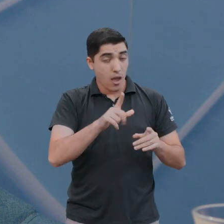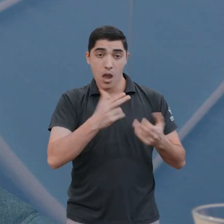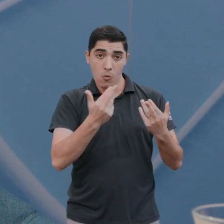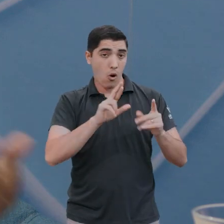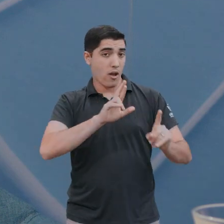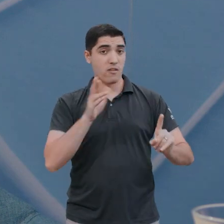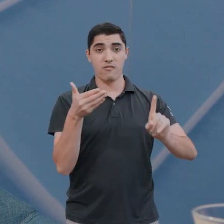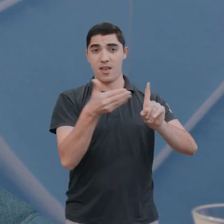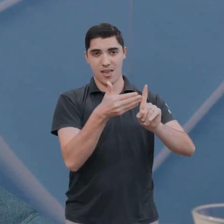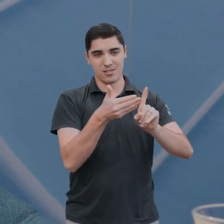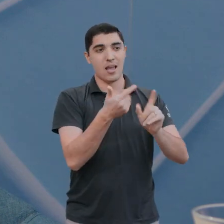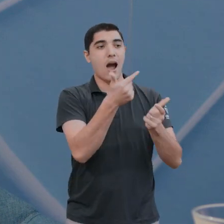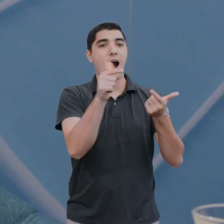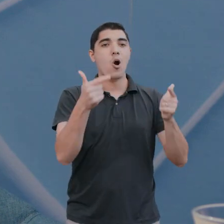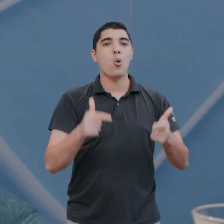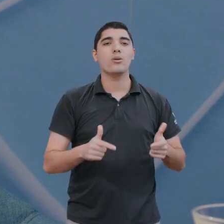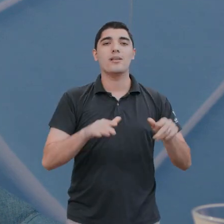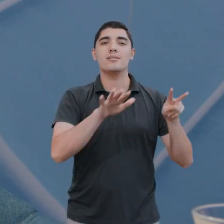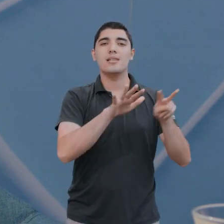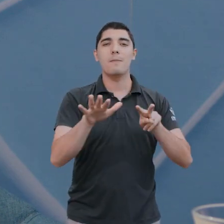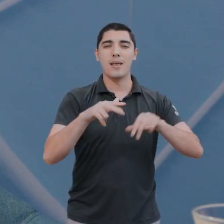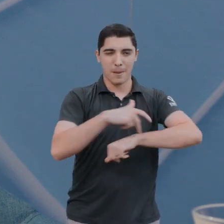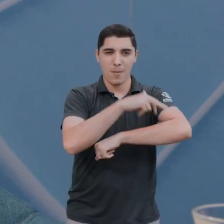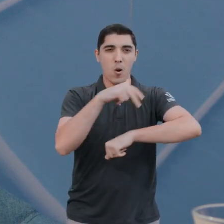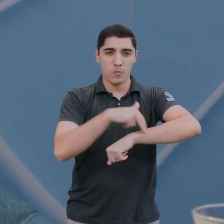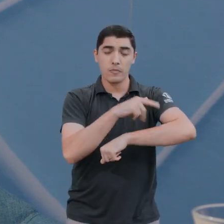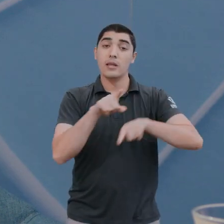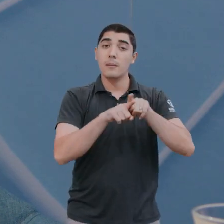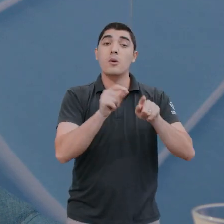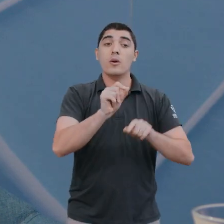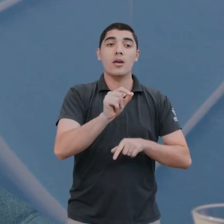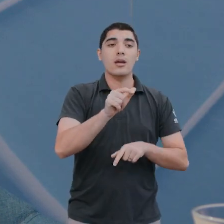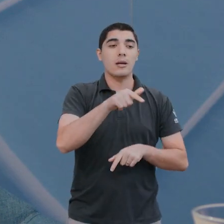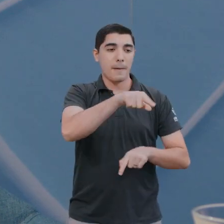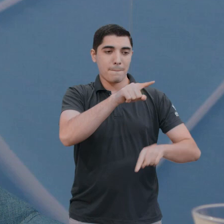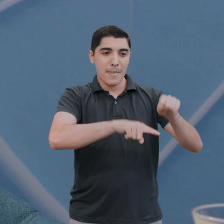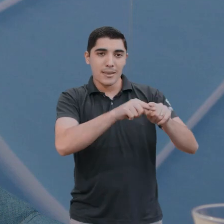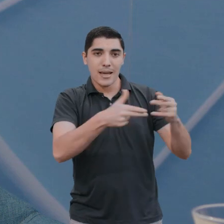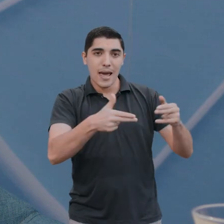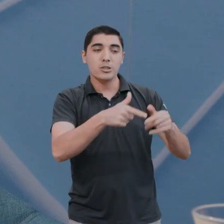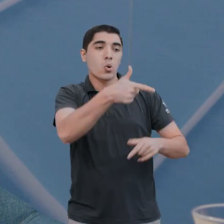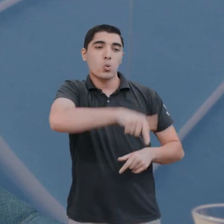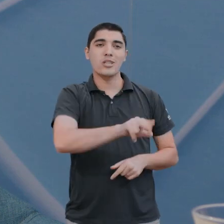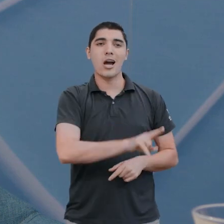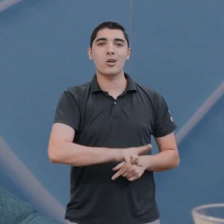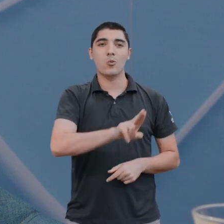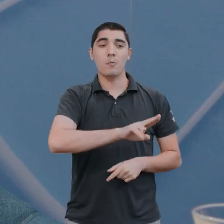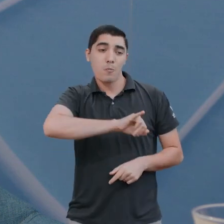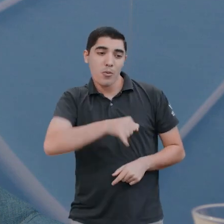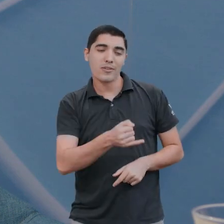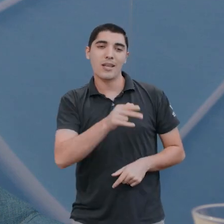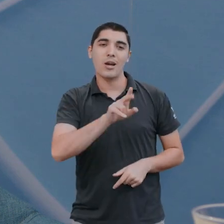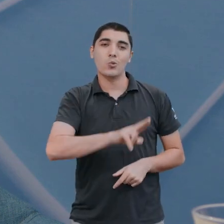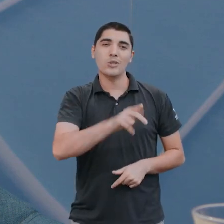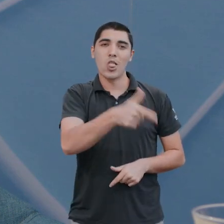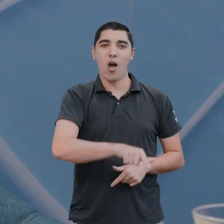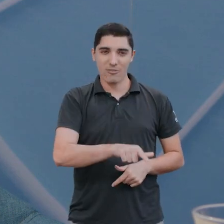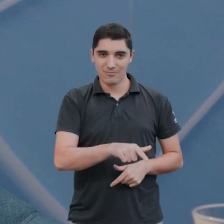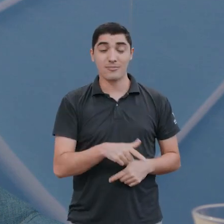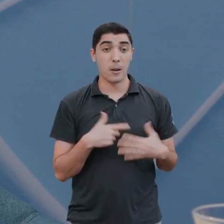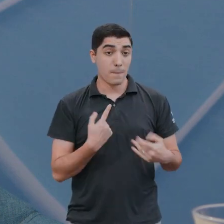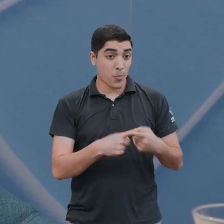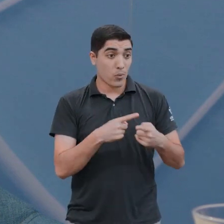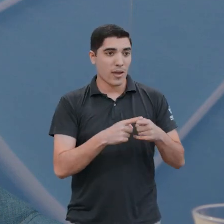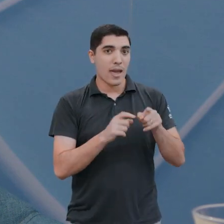referência para as outras semanas da moda, e também a questão de reutilizar o material. Então, trazer uma coleção, porque as